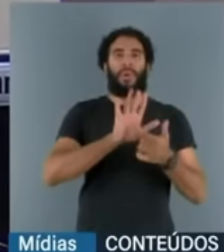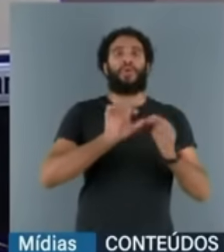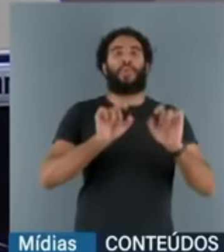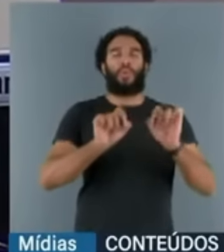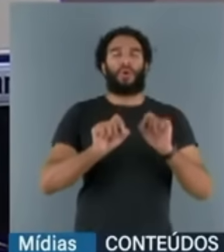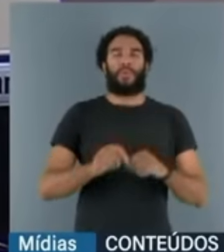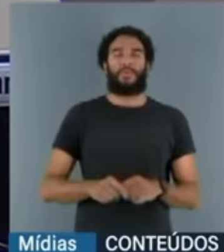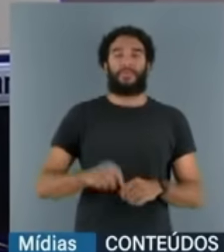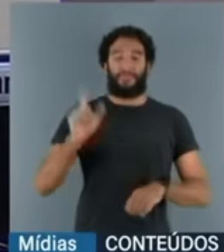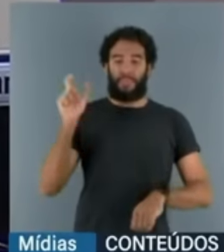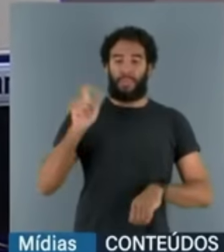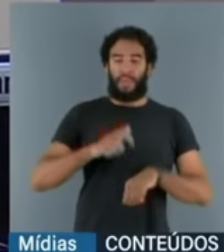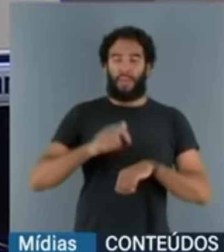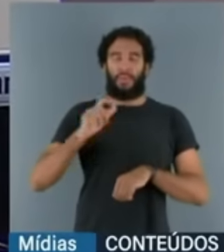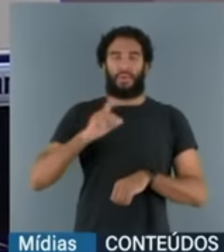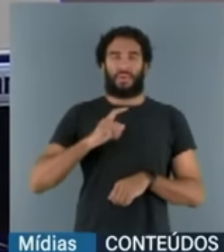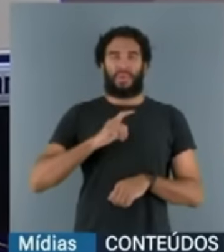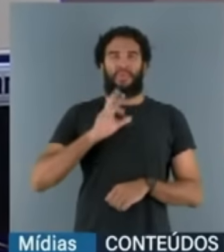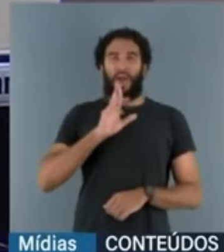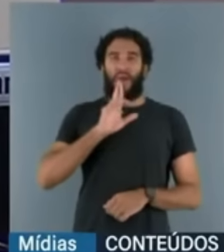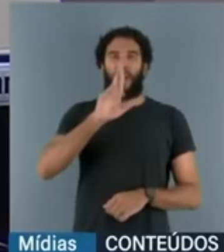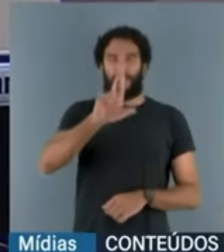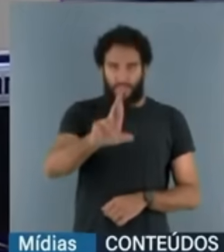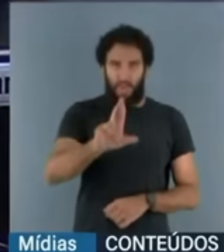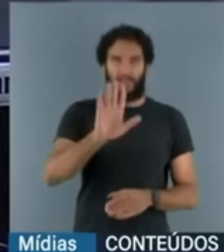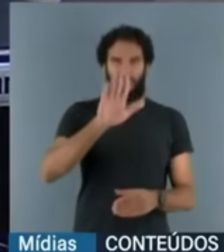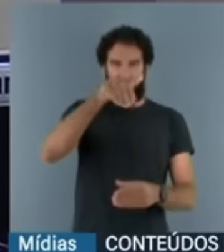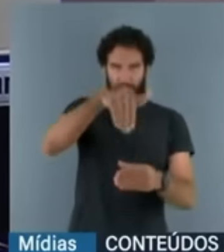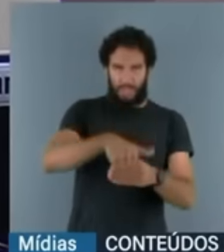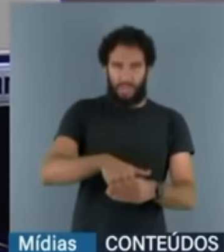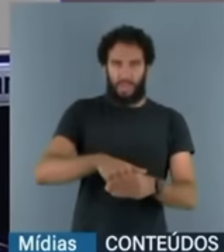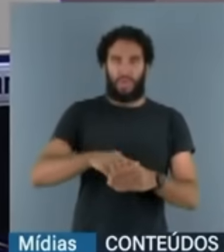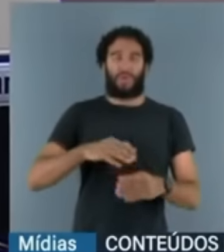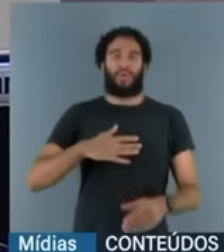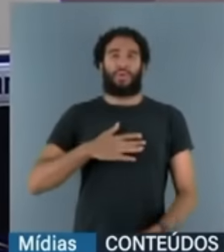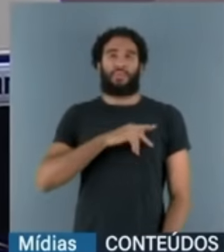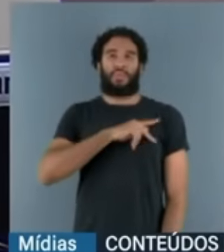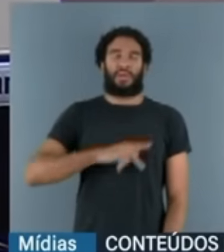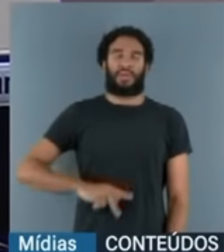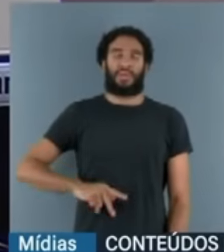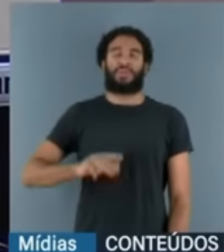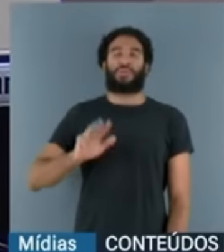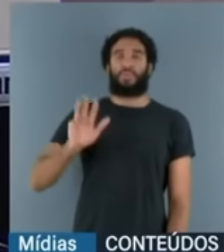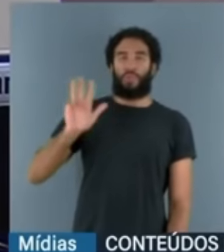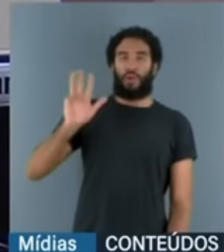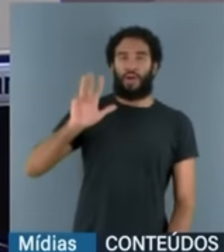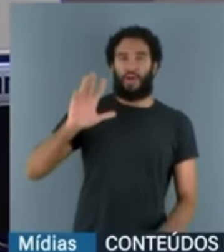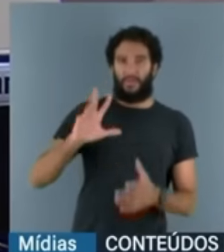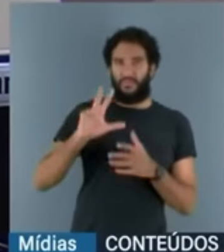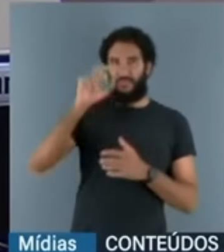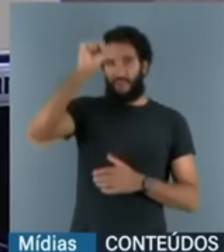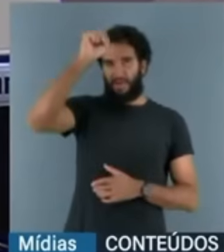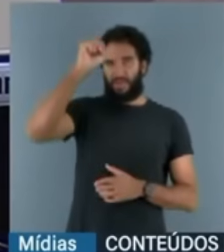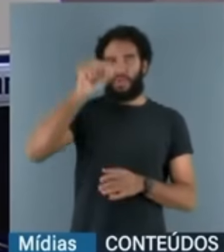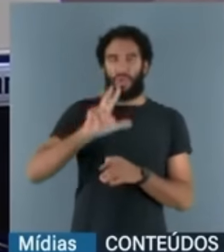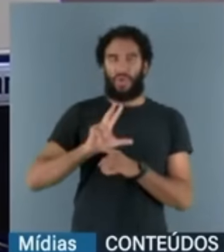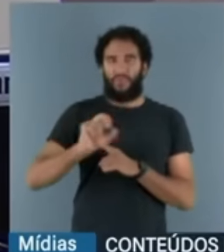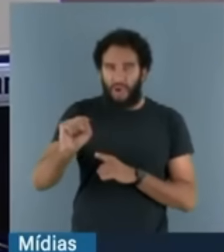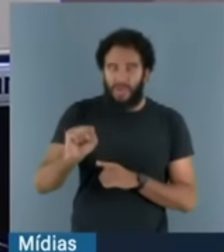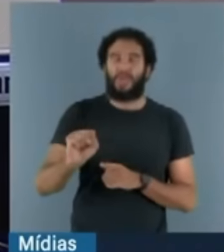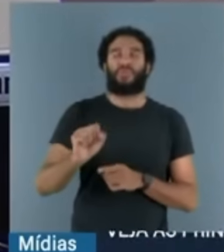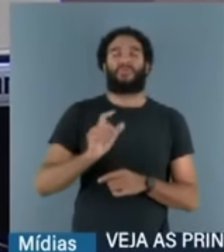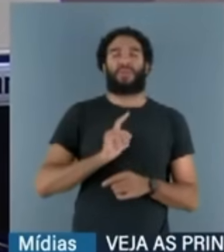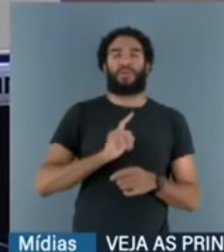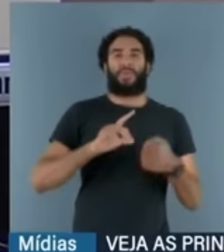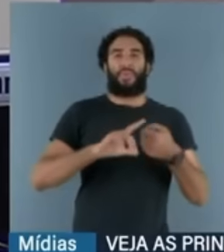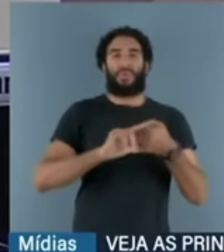der o resultado das eleições que o Lula ganhou, vai ser colocado em prática o artigo 142, viu? Vai ser